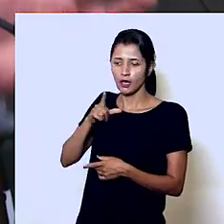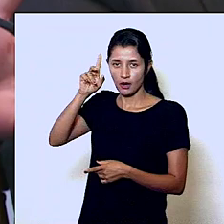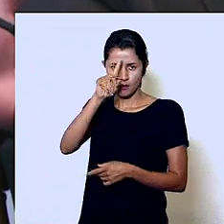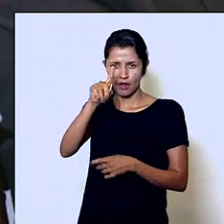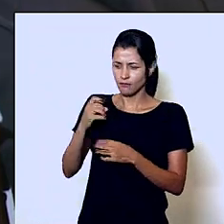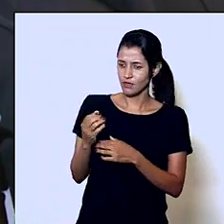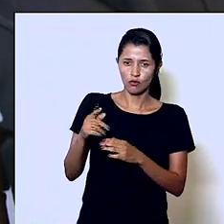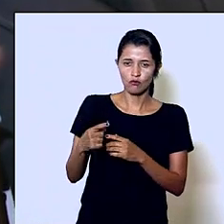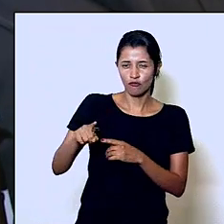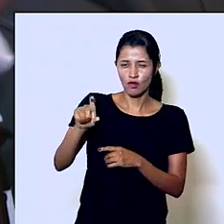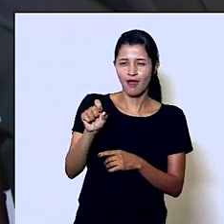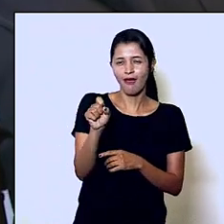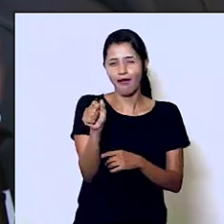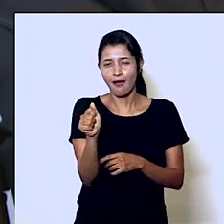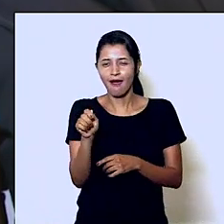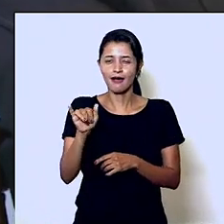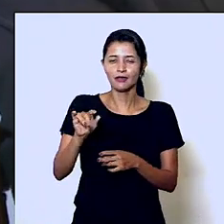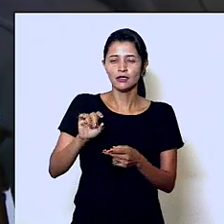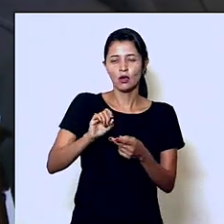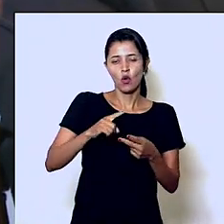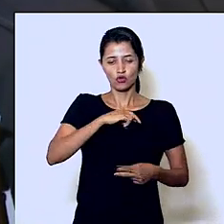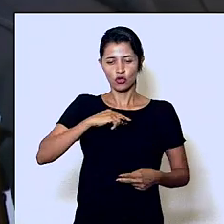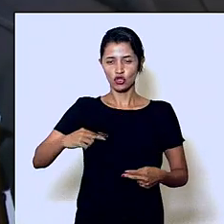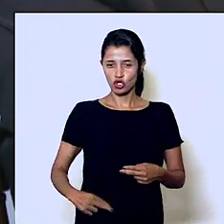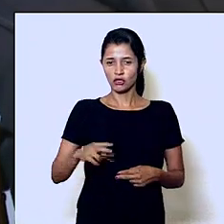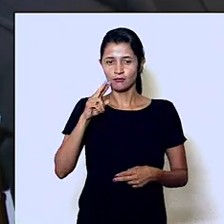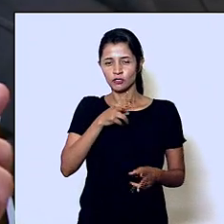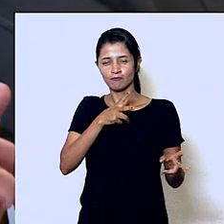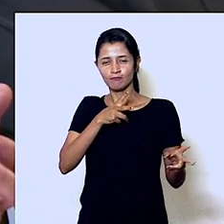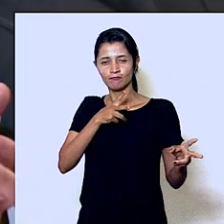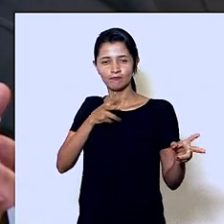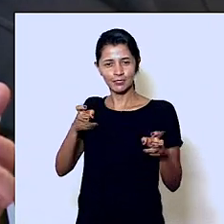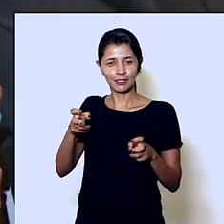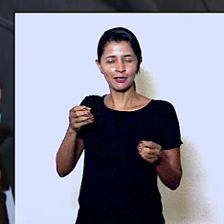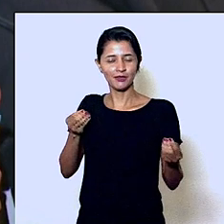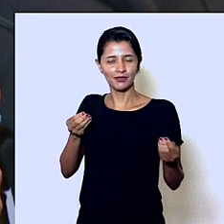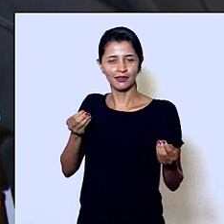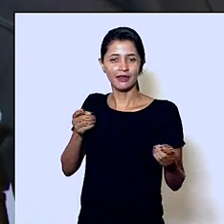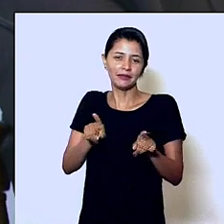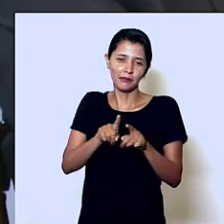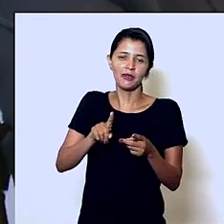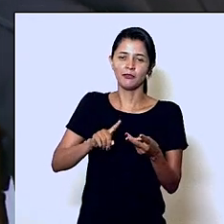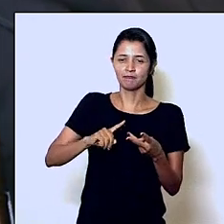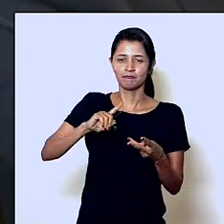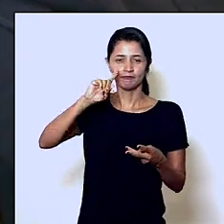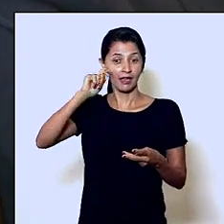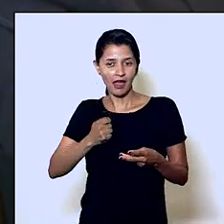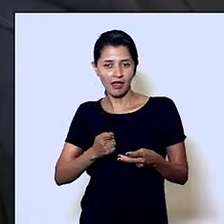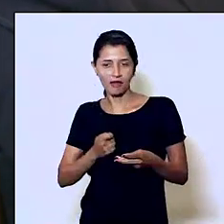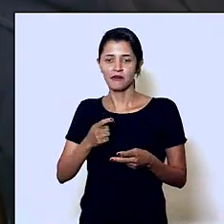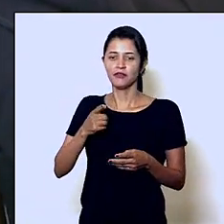muito, ou à China, quando a gente pensa, ou seja, essa visão, essa presciência, né, também a África, né, organizando essas